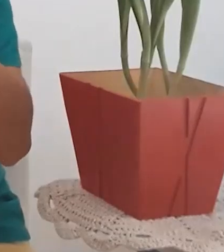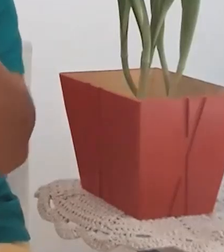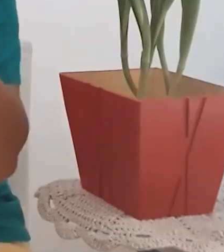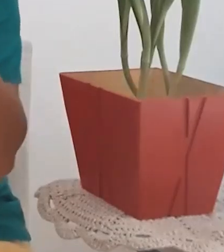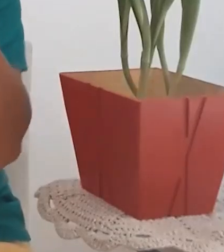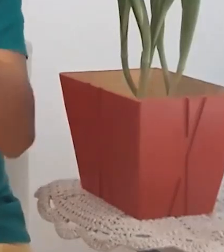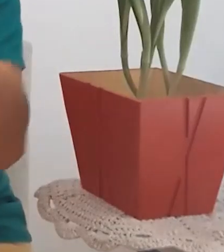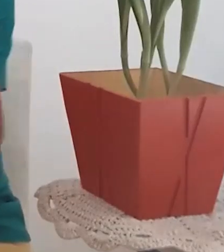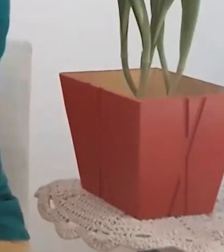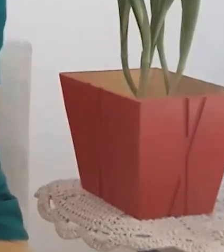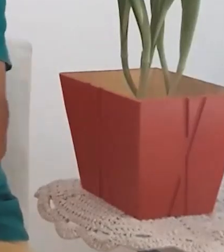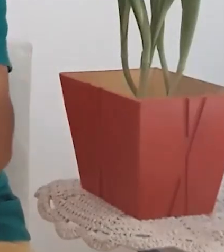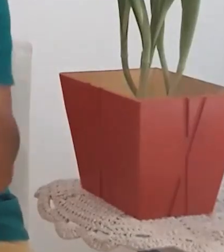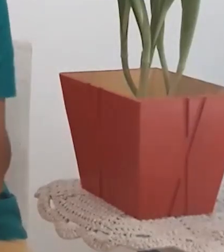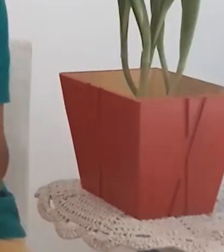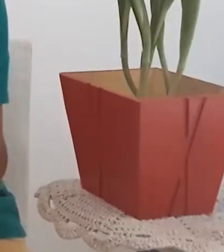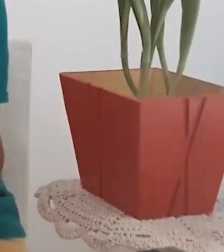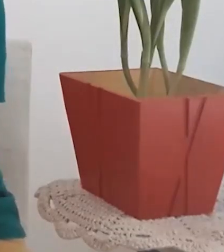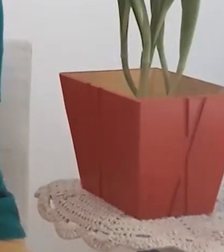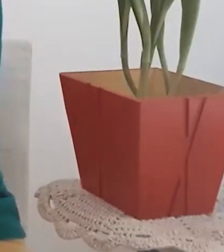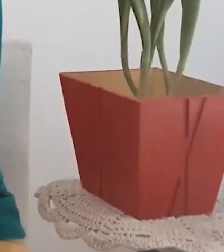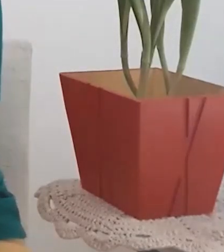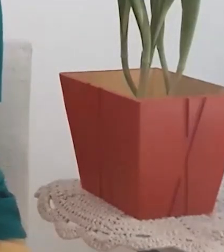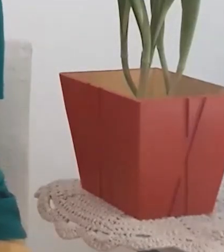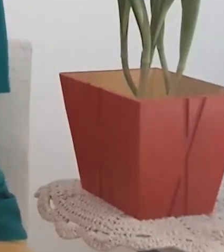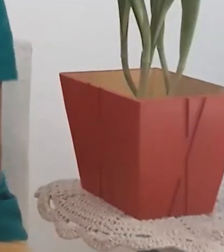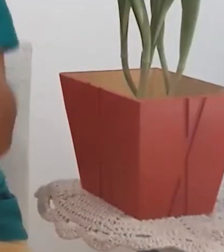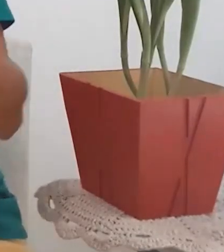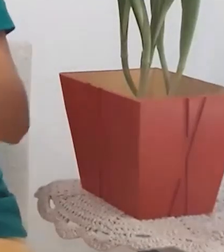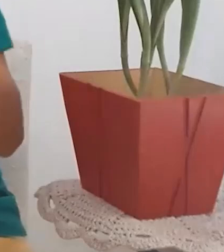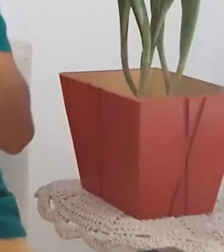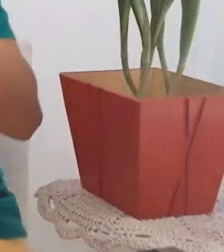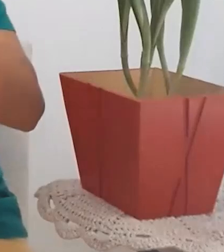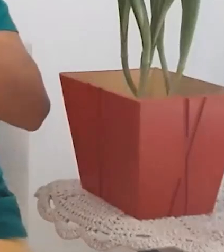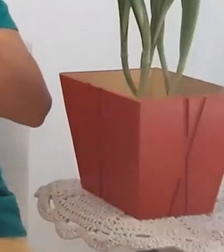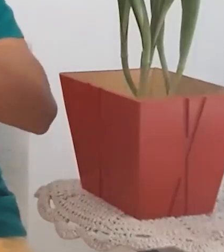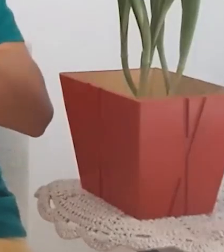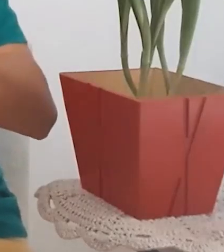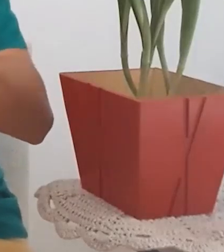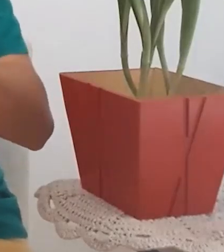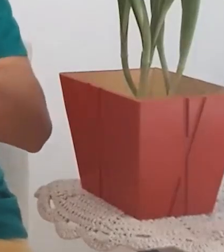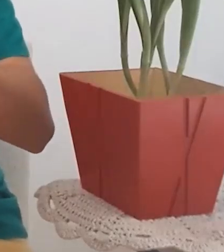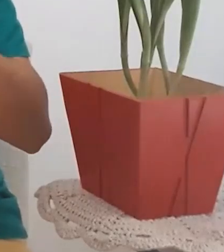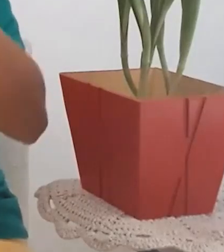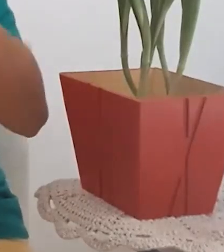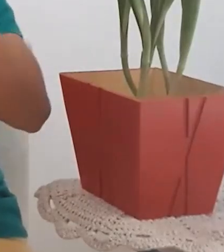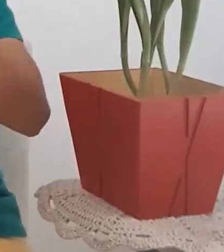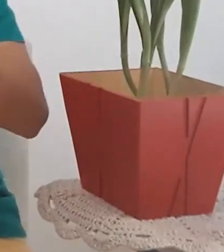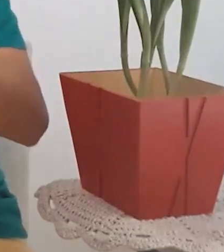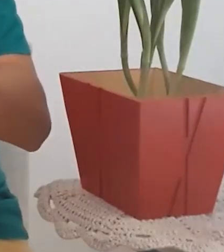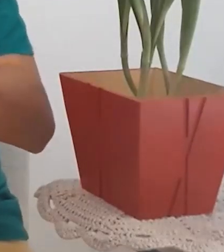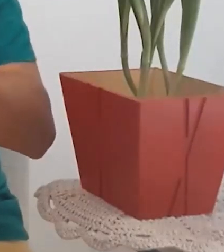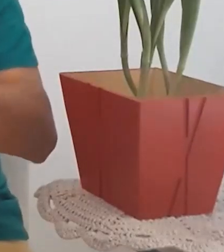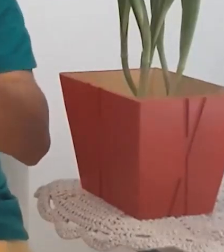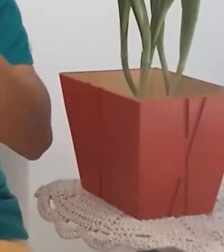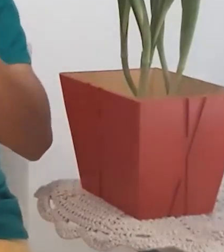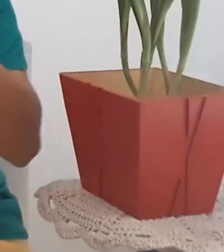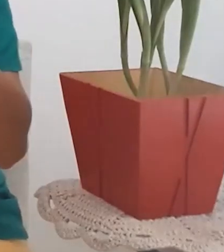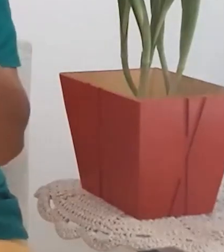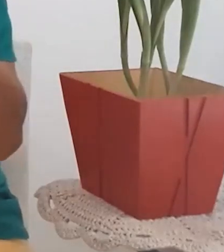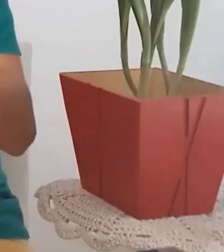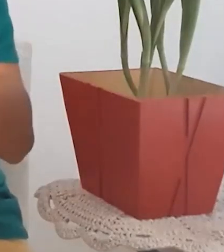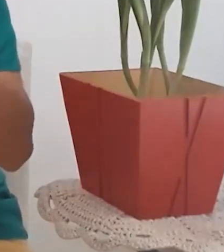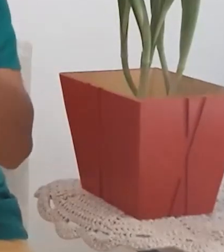grave e poste nas redes sociais da Secretaria da Educação, da SE,